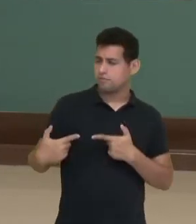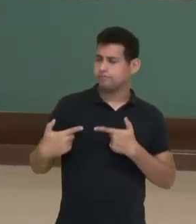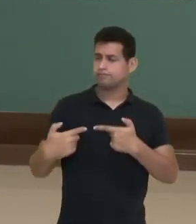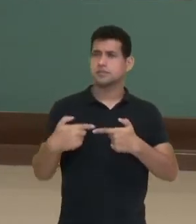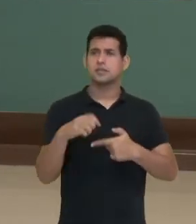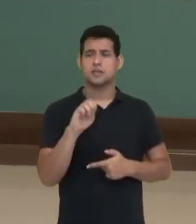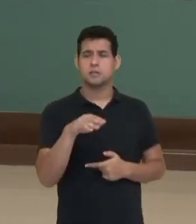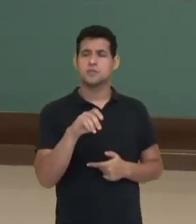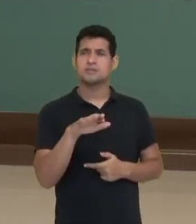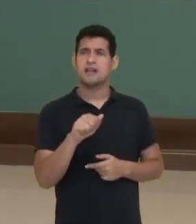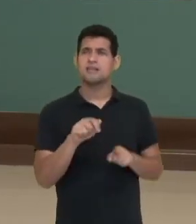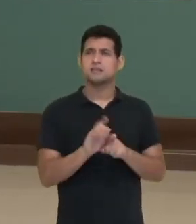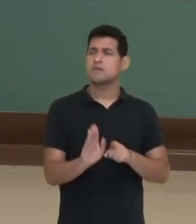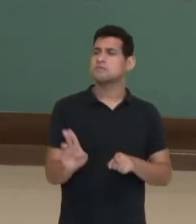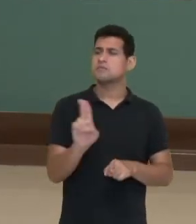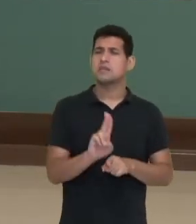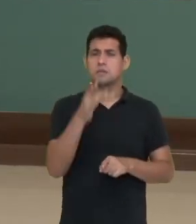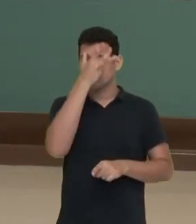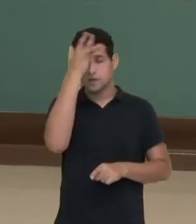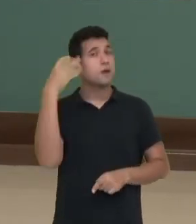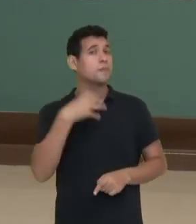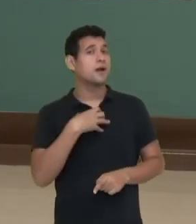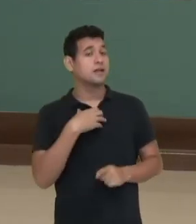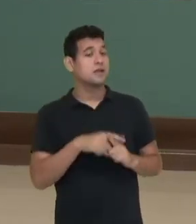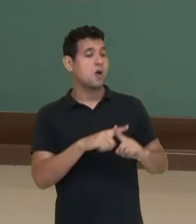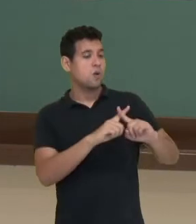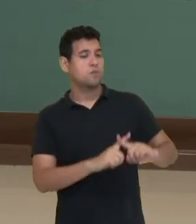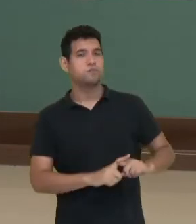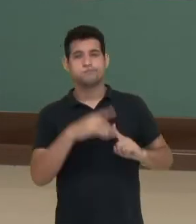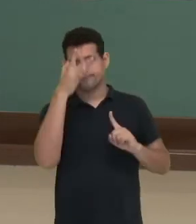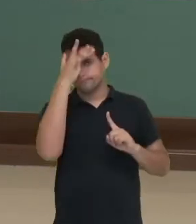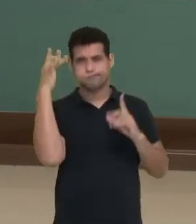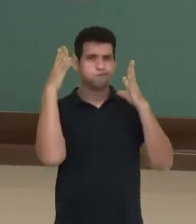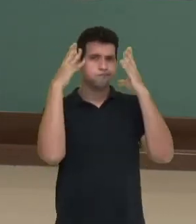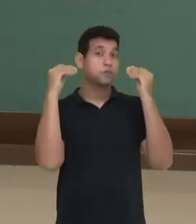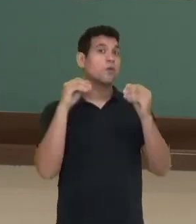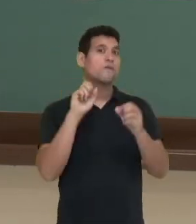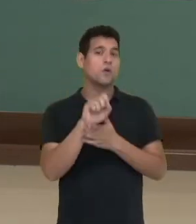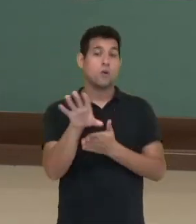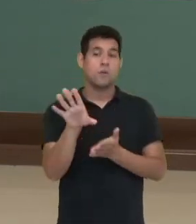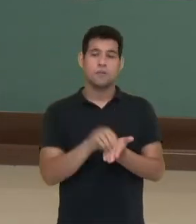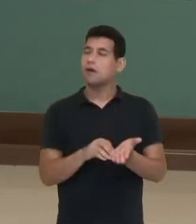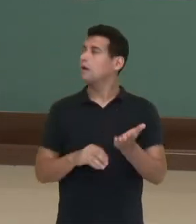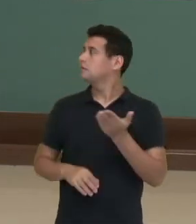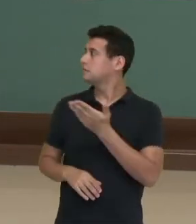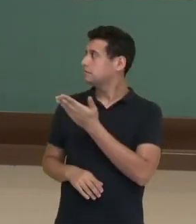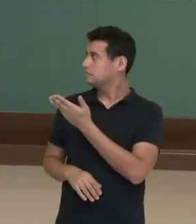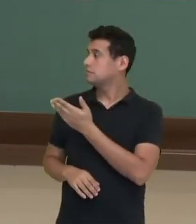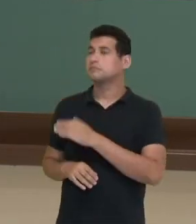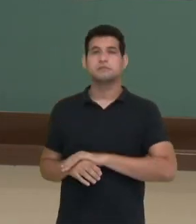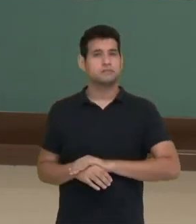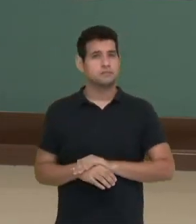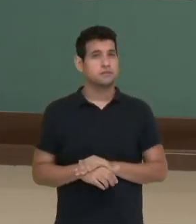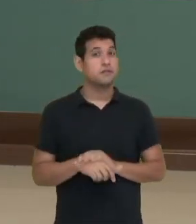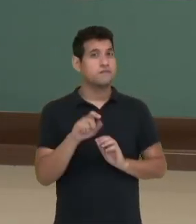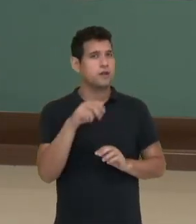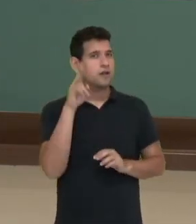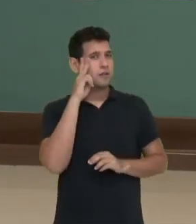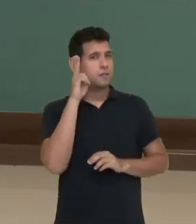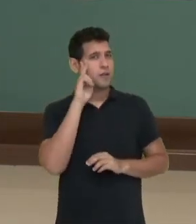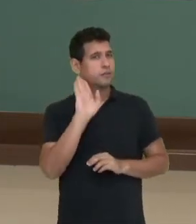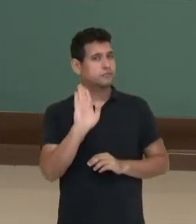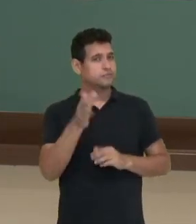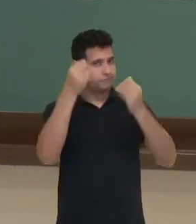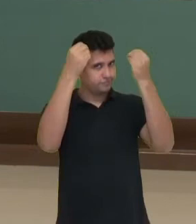emboscada usada pelos habitantes da Bahia contra os holandeses? Então vocês vão copiar essa questão no caderno de vocês, vão lembrar do que nós